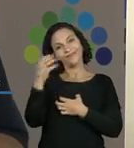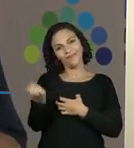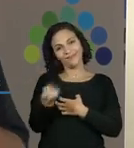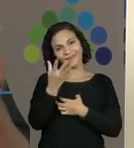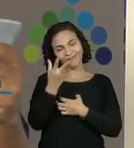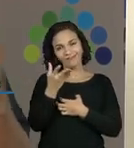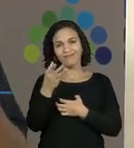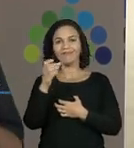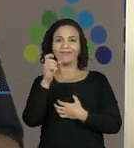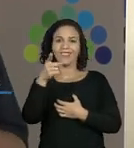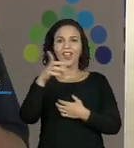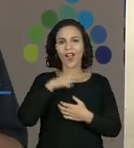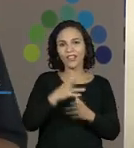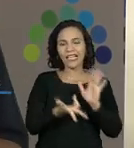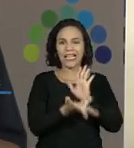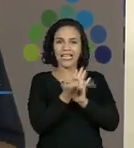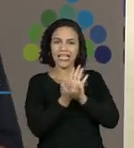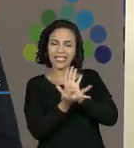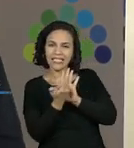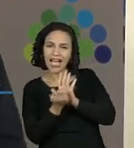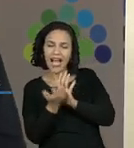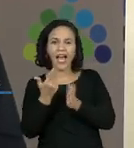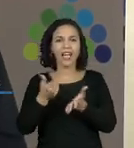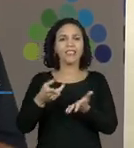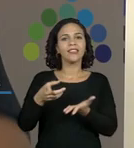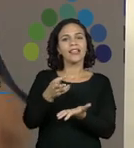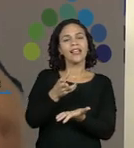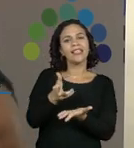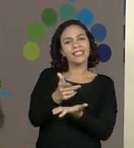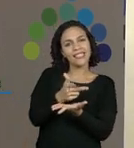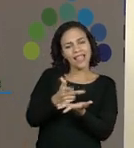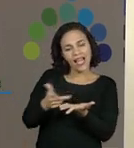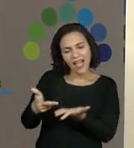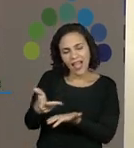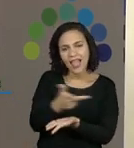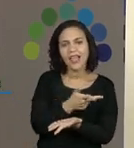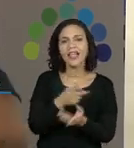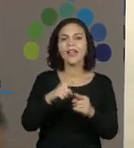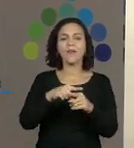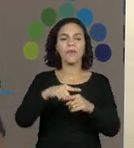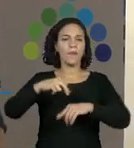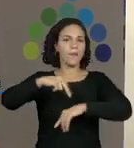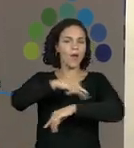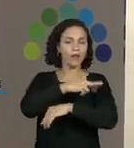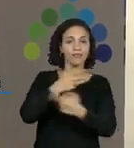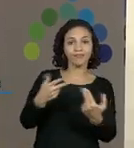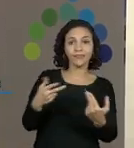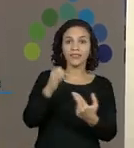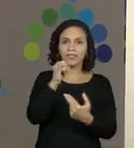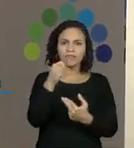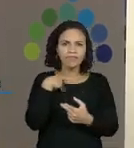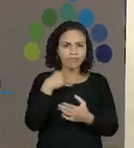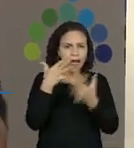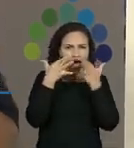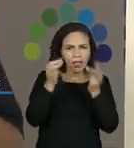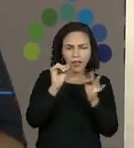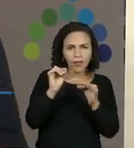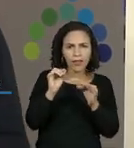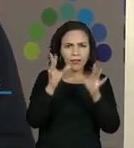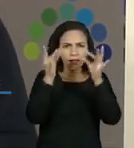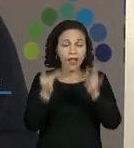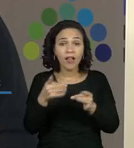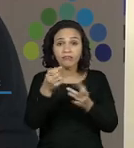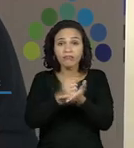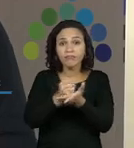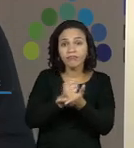que gosta de design, de fazer móveis, essas coisas, eles pensam bastante assim. Até o pessoal que gosta muito dos gráficos. Se você não tiver atenção nos detalhes, não existia nenhum